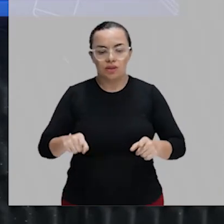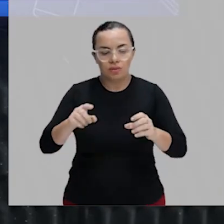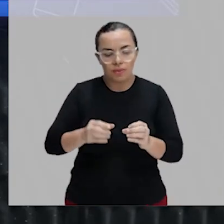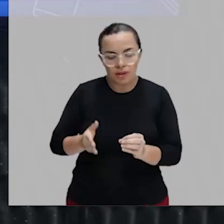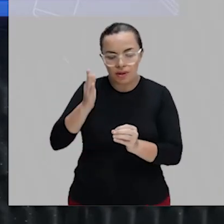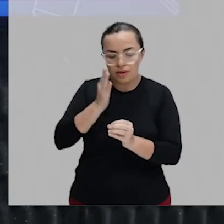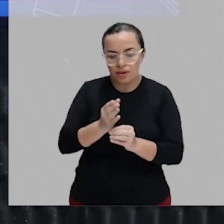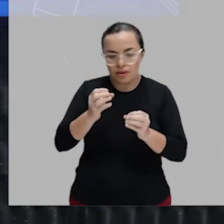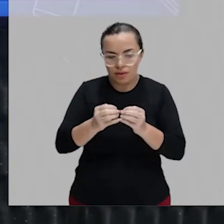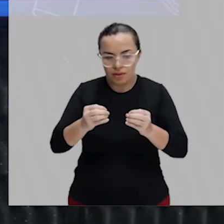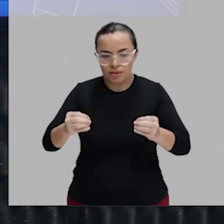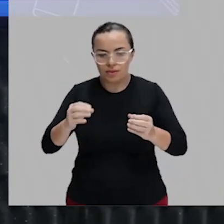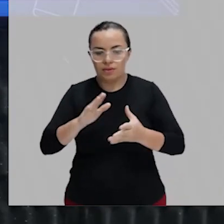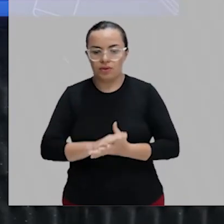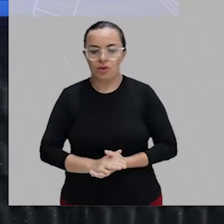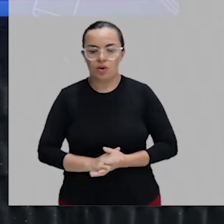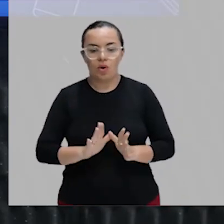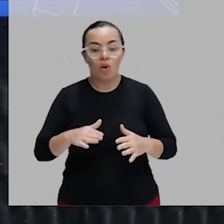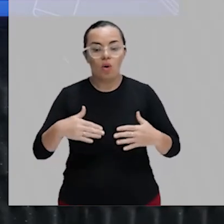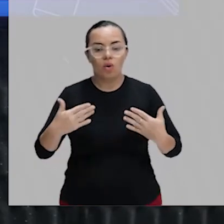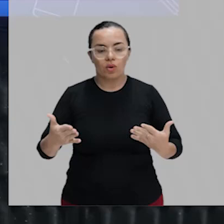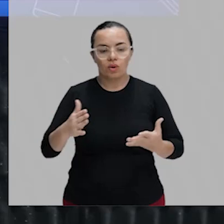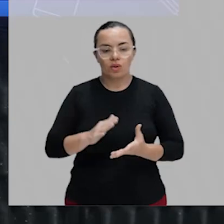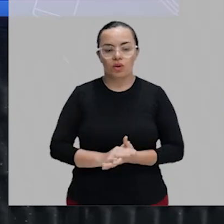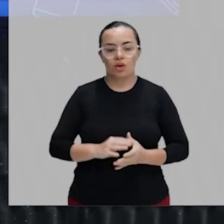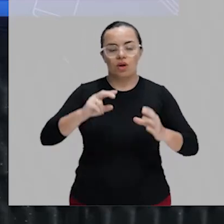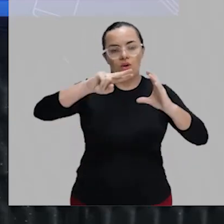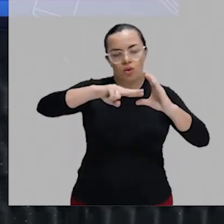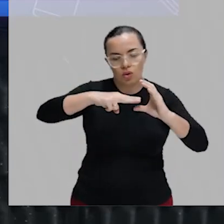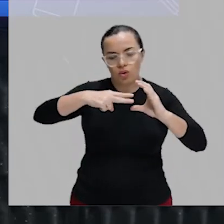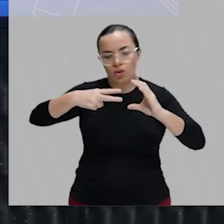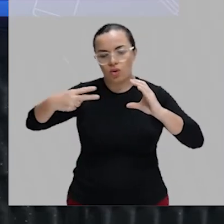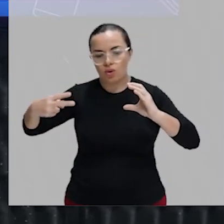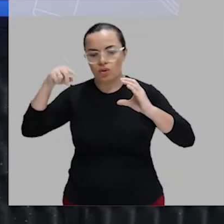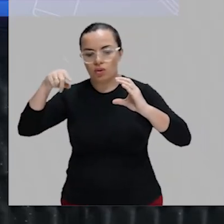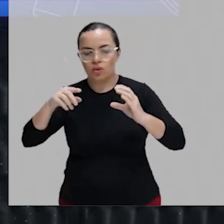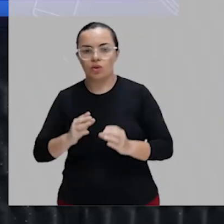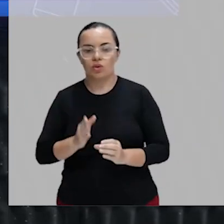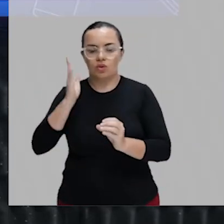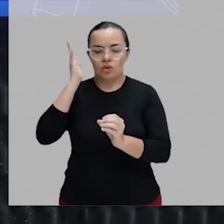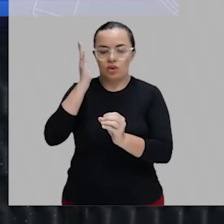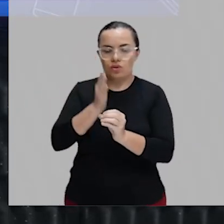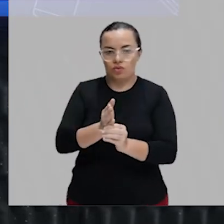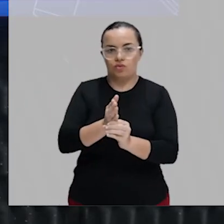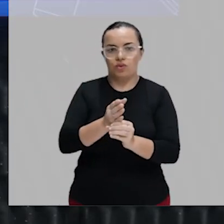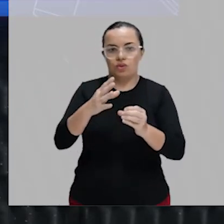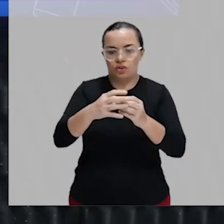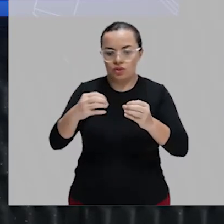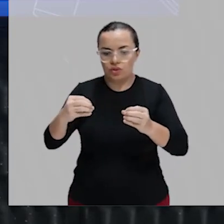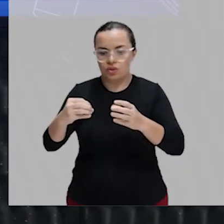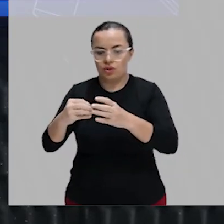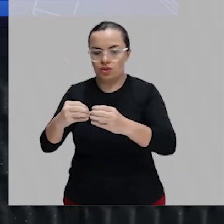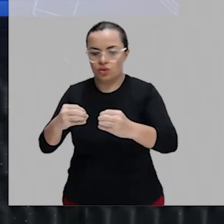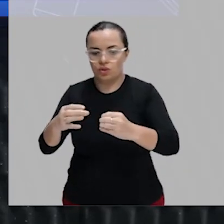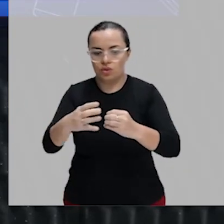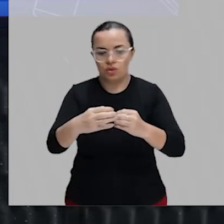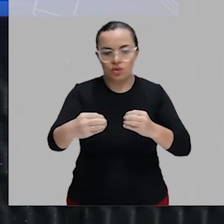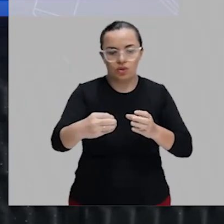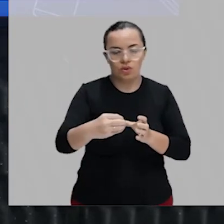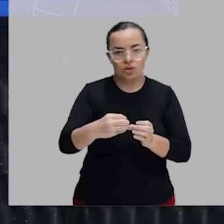citoesqueleto é a movimentação dos cromossomos durante a divisão celular. Então, na hora que uma célula vai se dividir em duas,